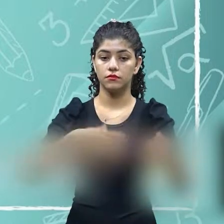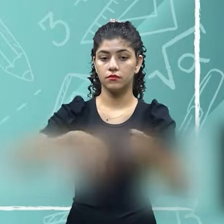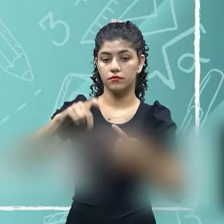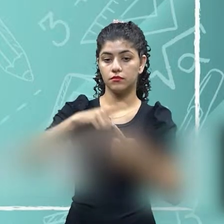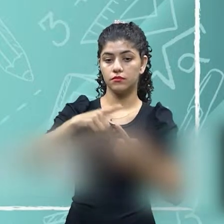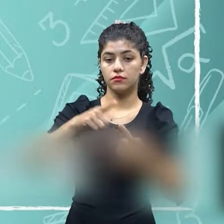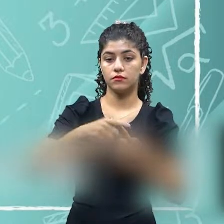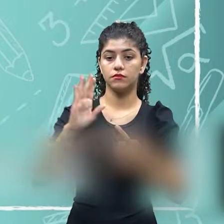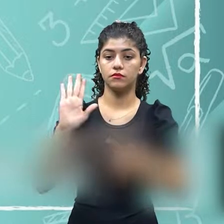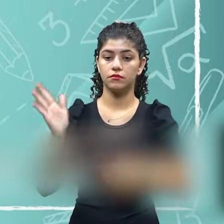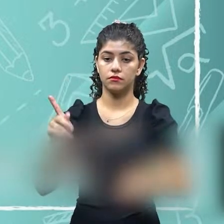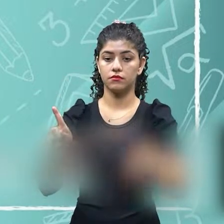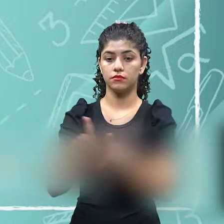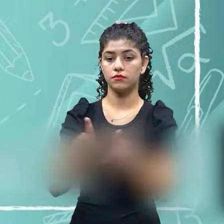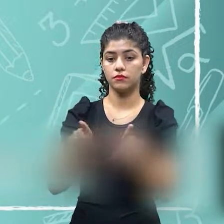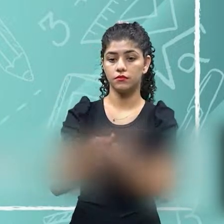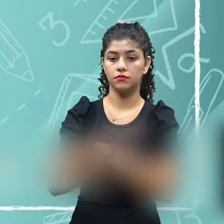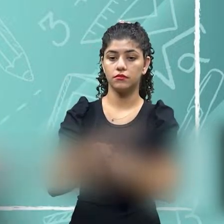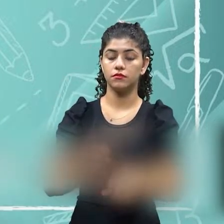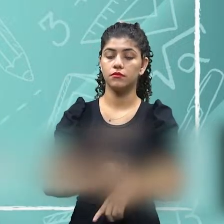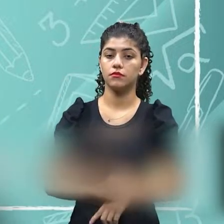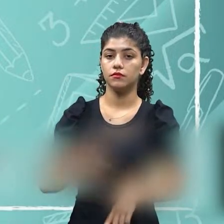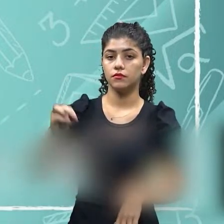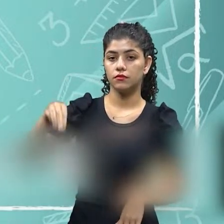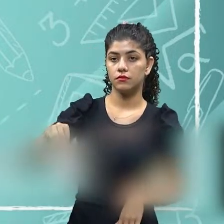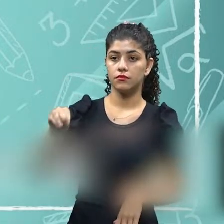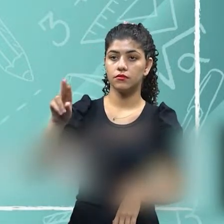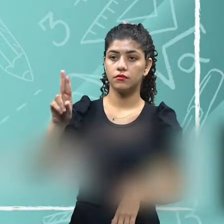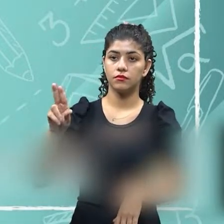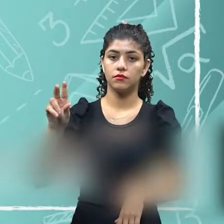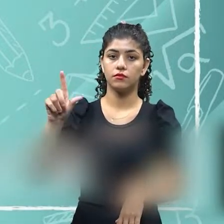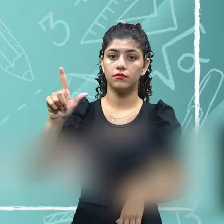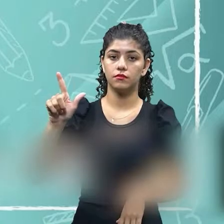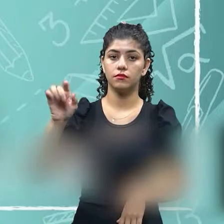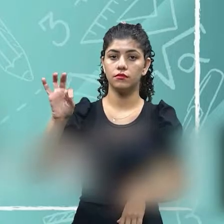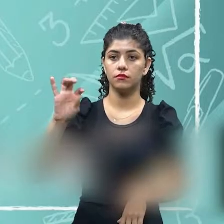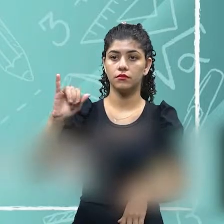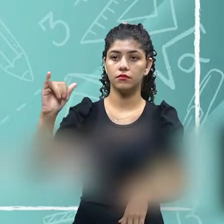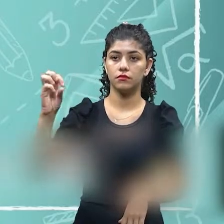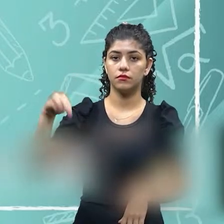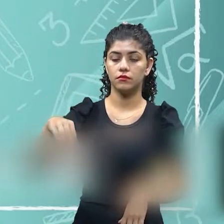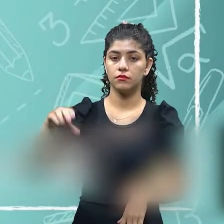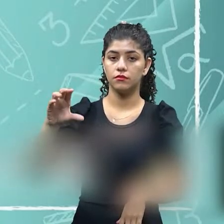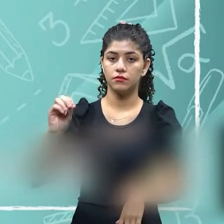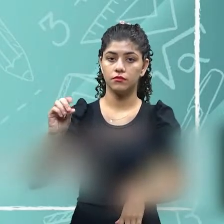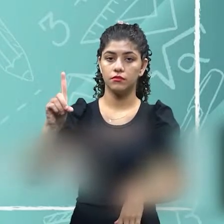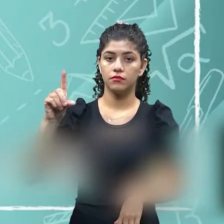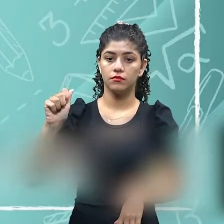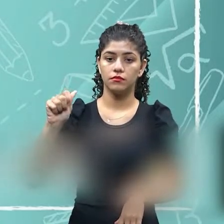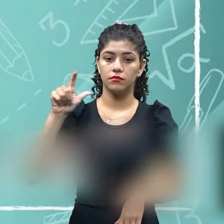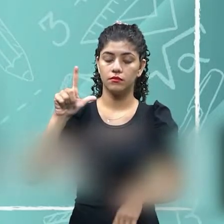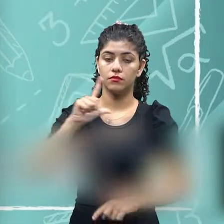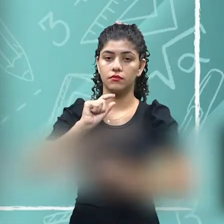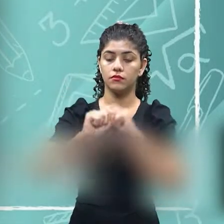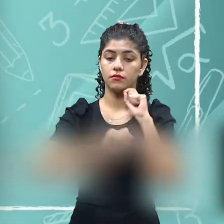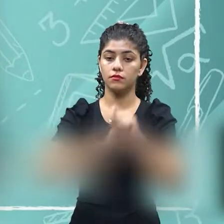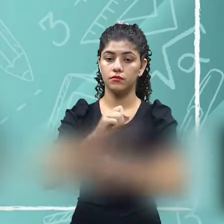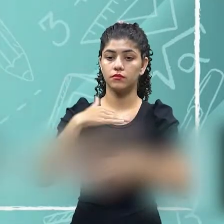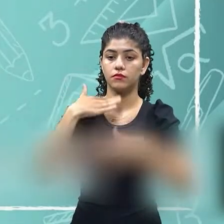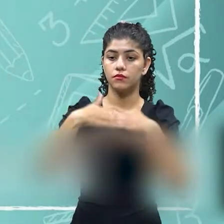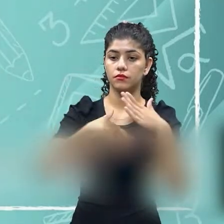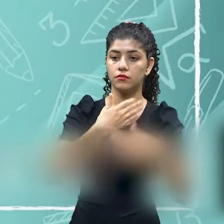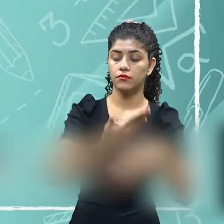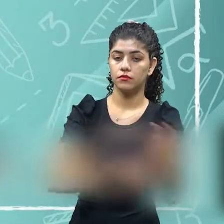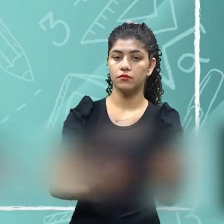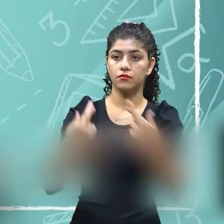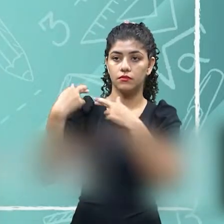transporte, inclusive o multimodal, ou seja, que faz os mix do transporte. A FCA ela coloca que o processo de